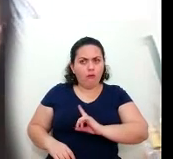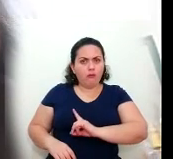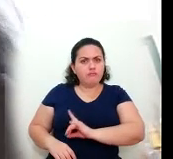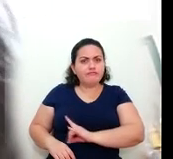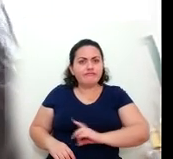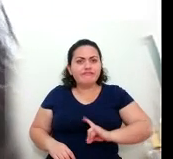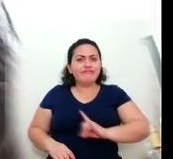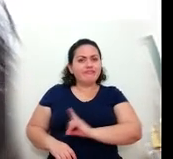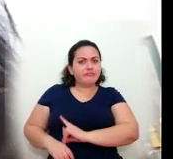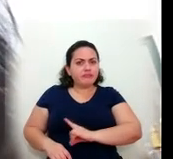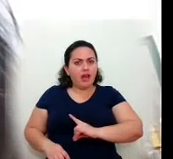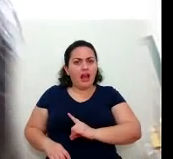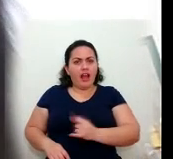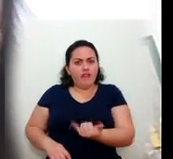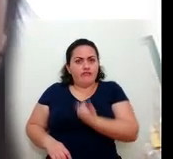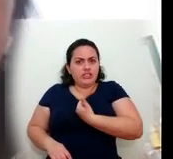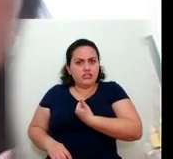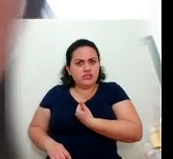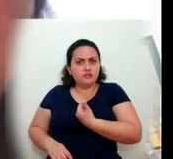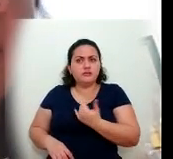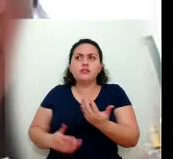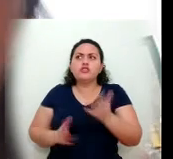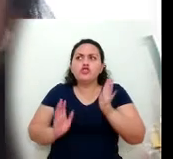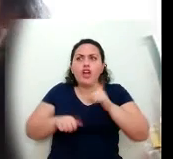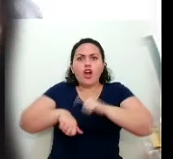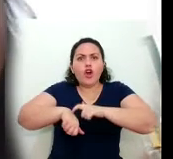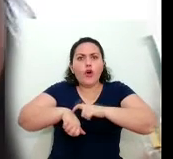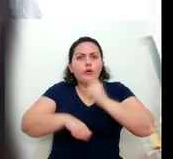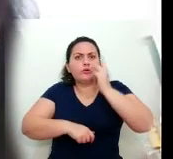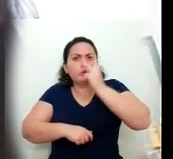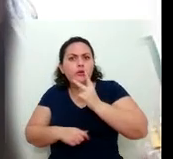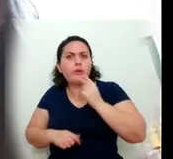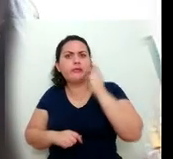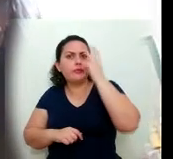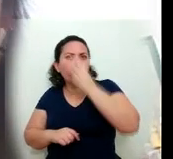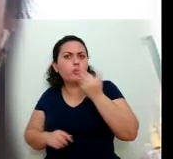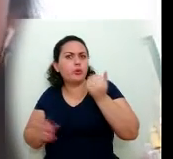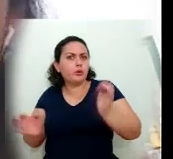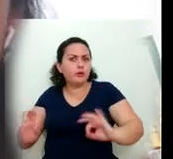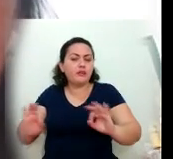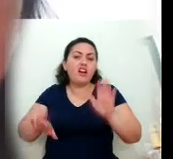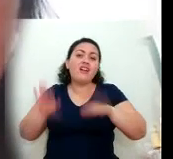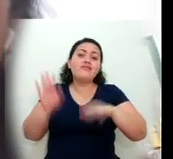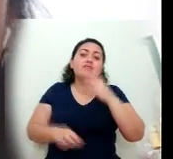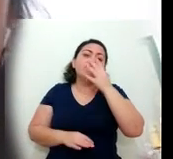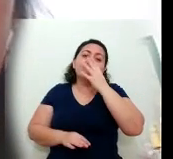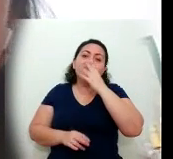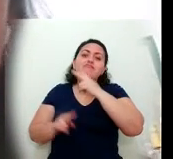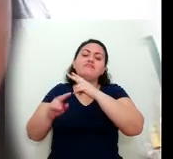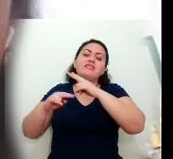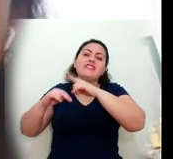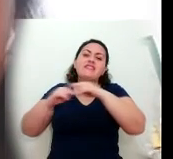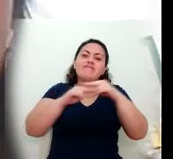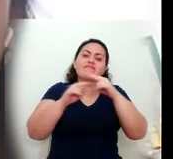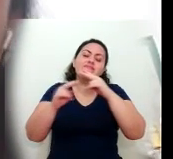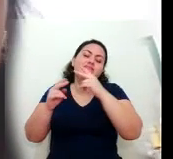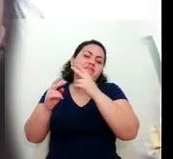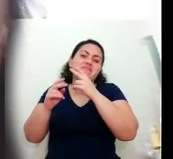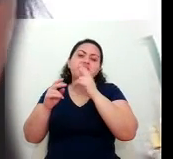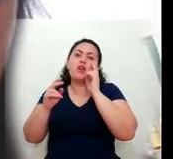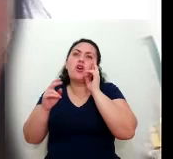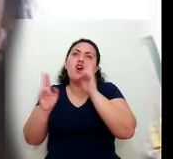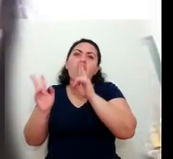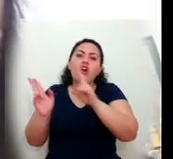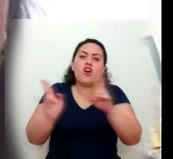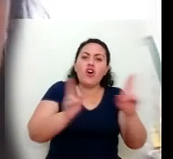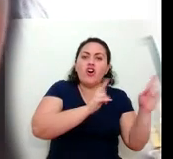Faz tempo que eu não como, né? Passou lá 2, 3 horas, às vezes mais tempo, né? Ficou vendo uma série, maratonando série, e quando viu ficou 6